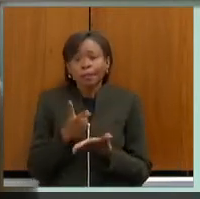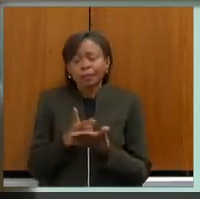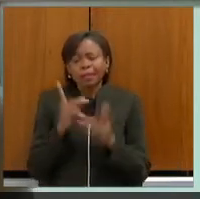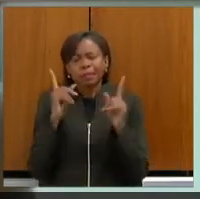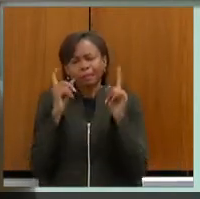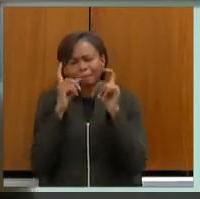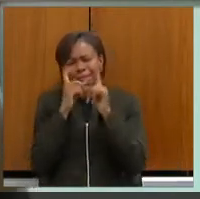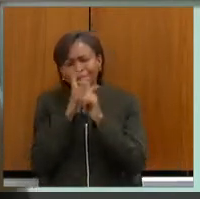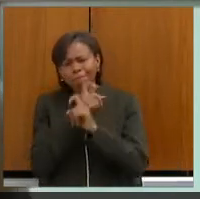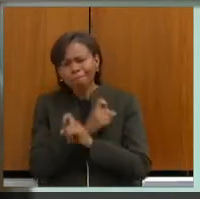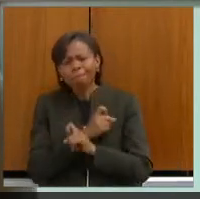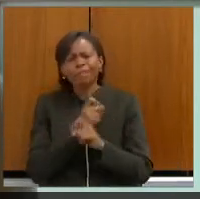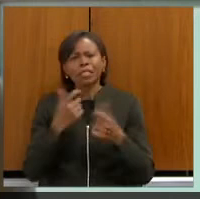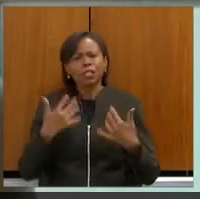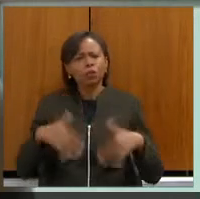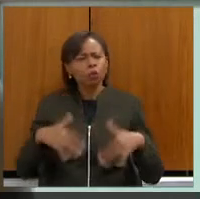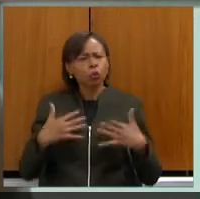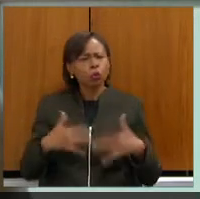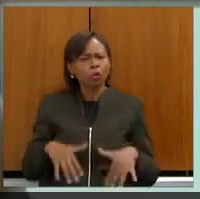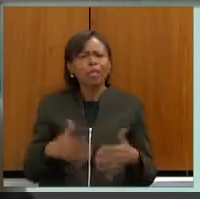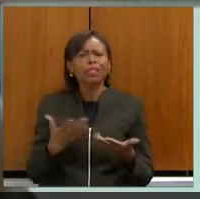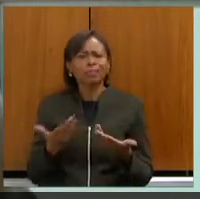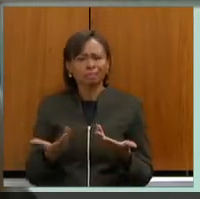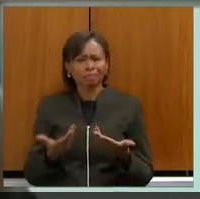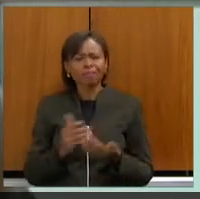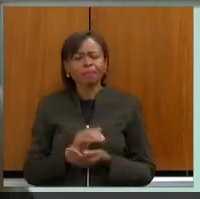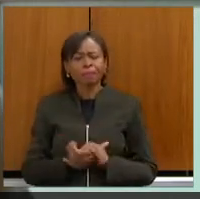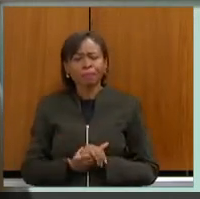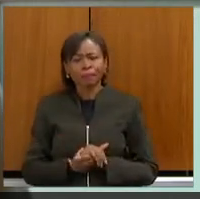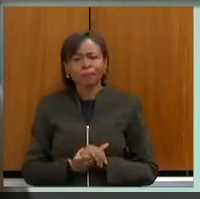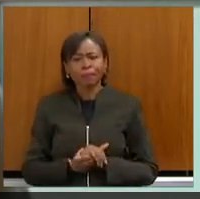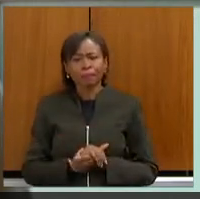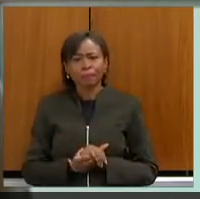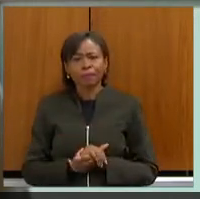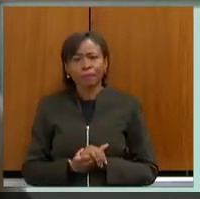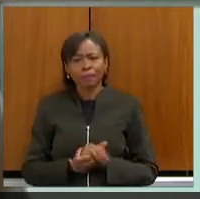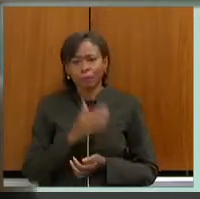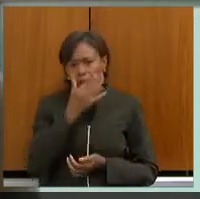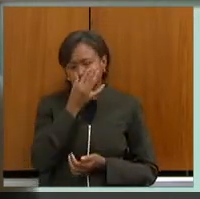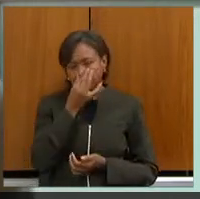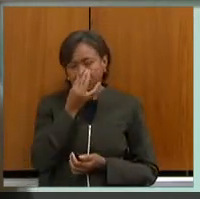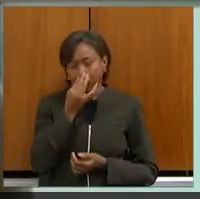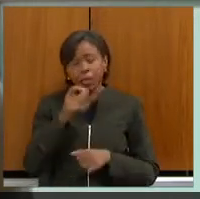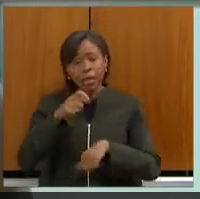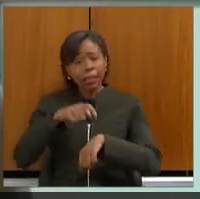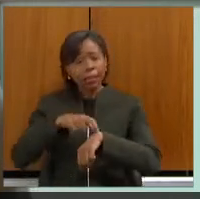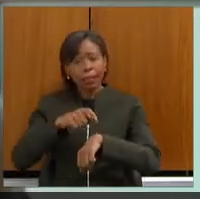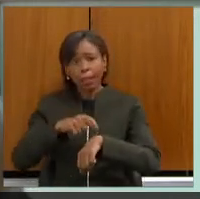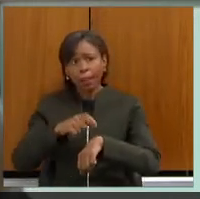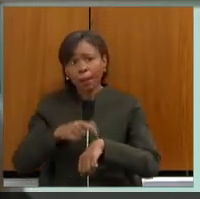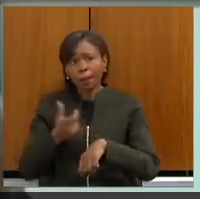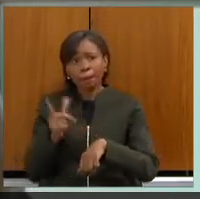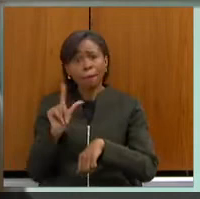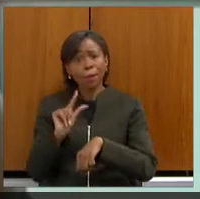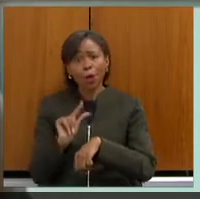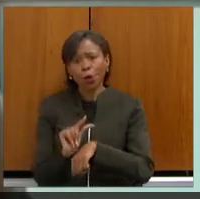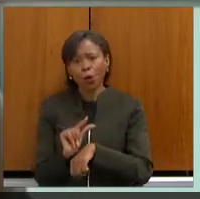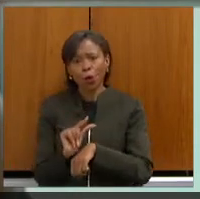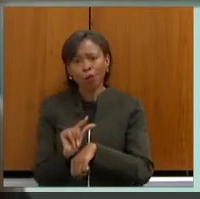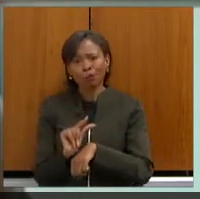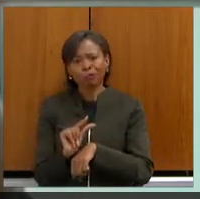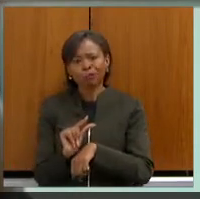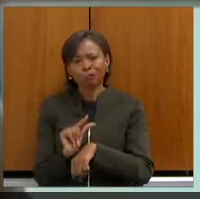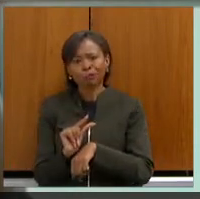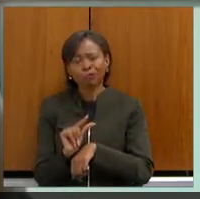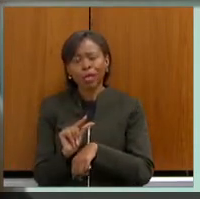candidaturas né de mulheres com laranjas né é um tempo menor disposição a mídia em relação aos candidatos